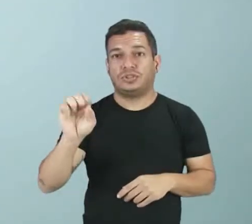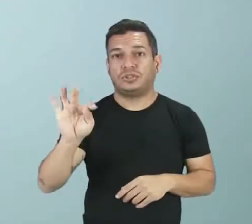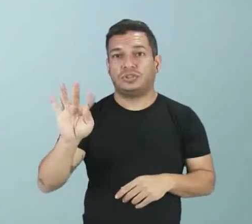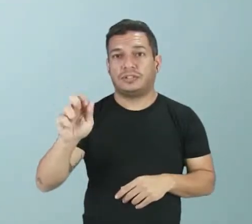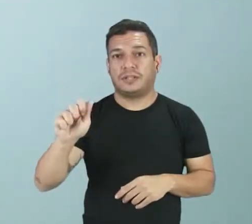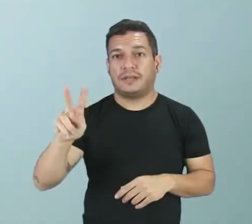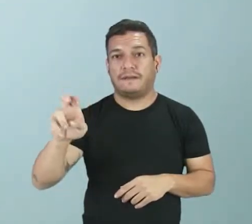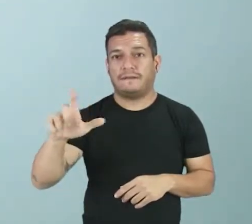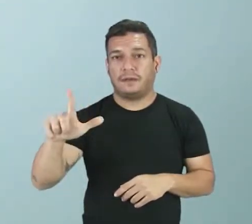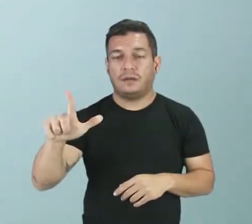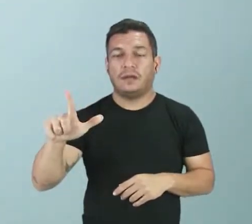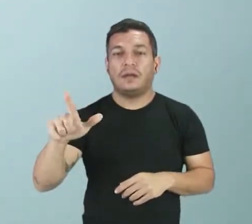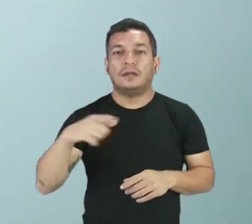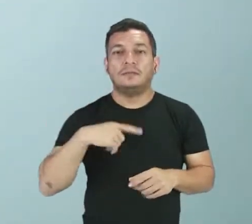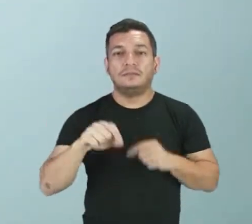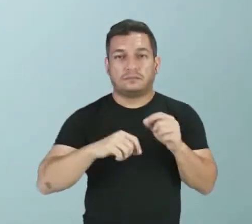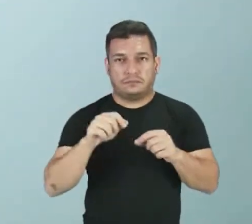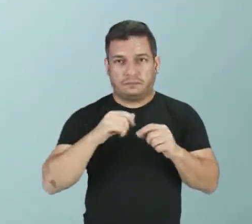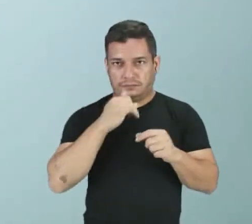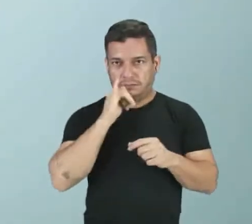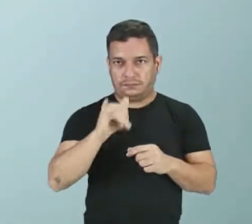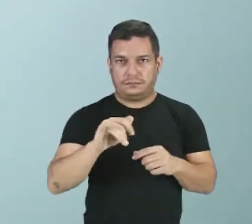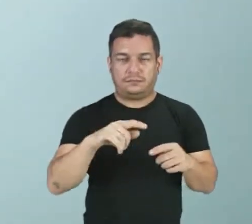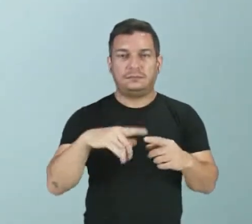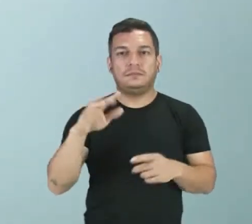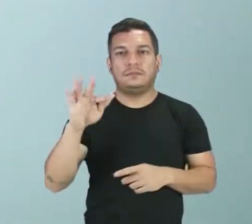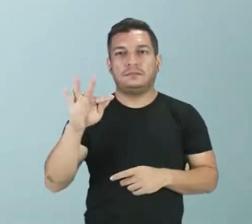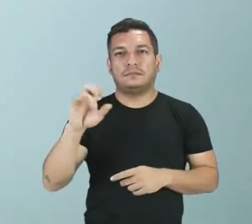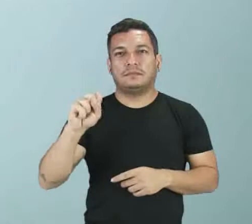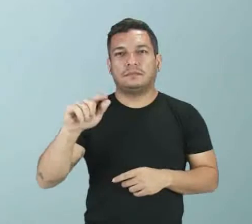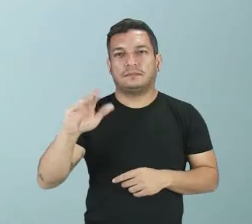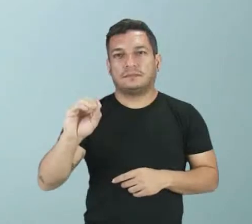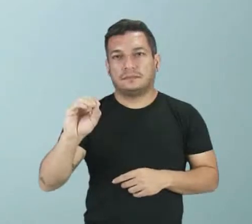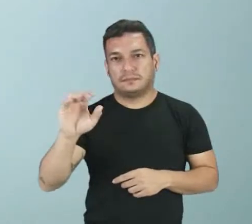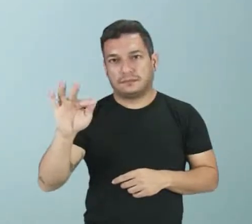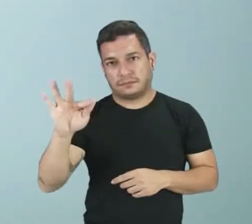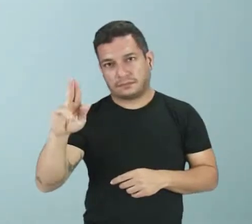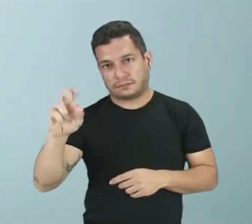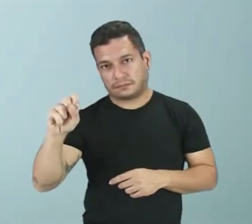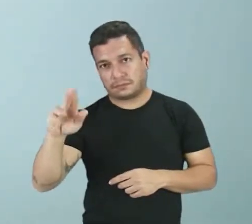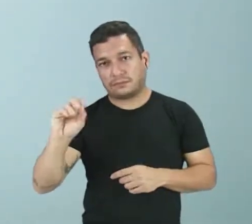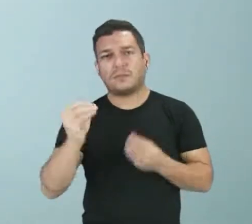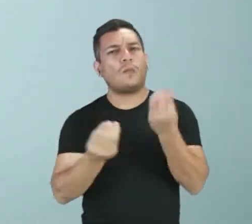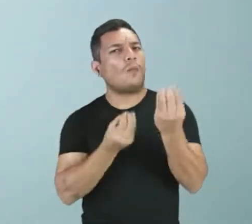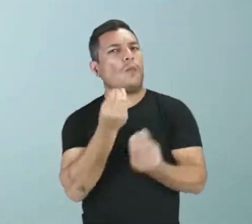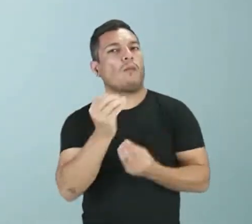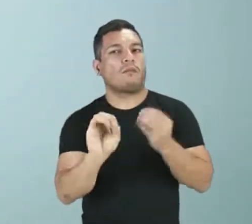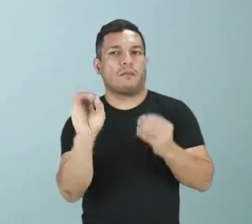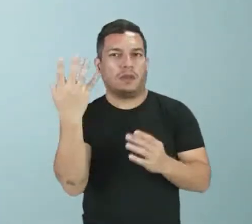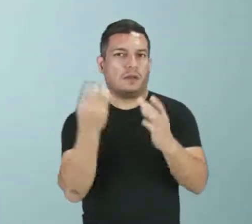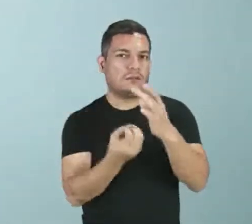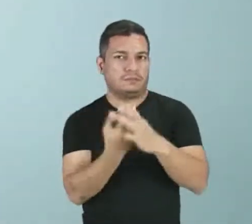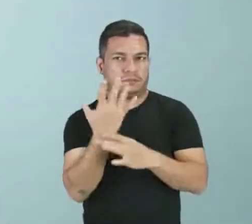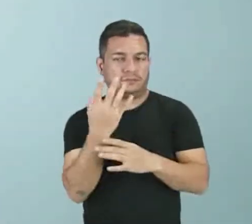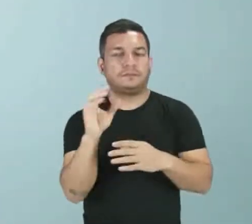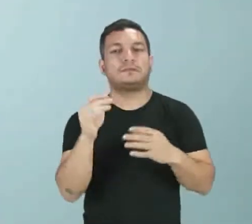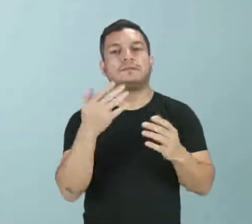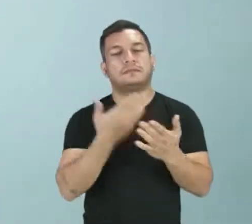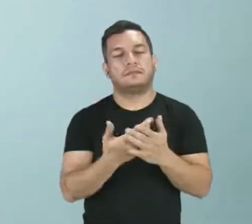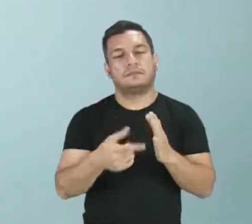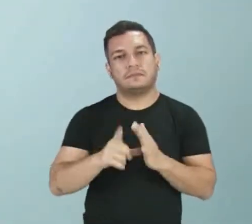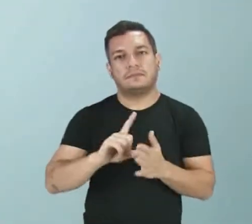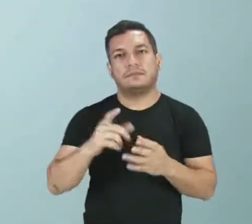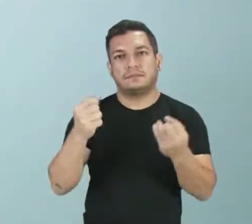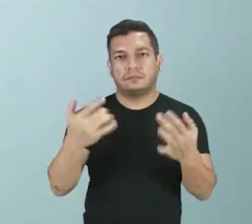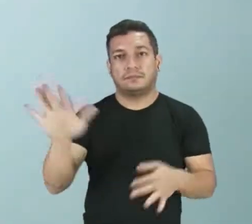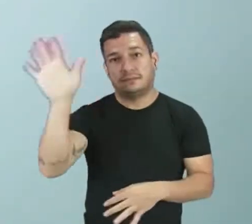se estabilizarem, emitindo energia. Agora, a fissão e a fusão é como que ocorre esse processo. Então, na aula anterior, a gente falou como que ocorria, só